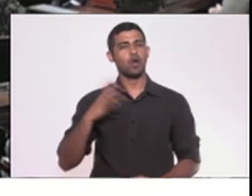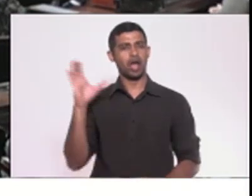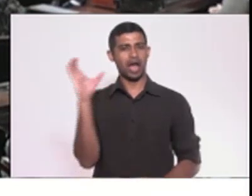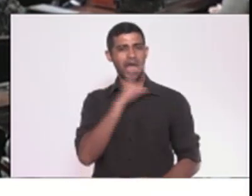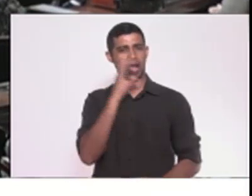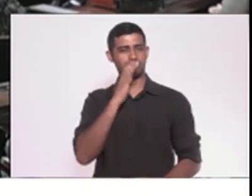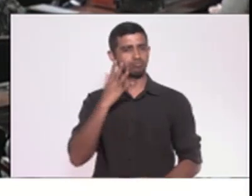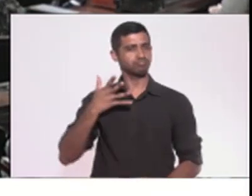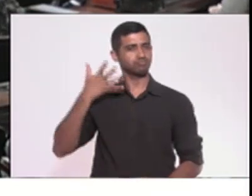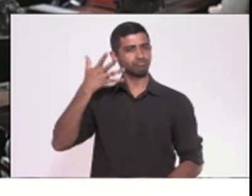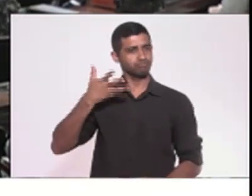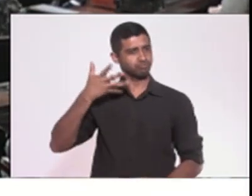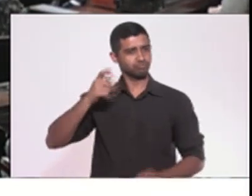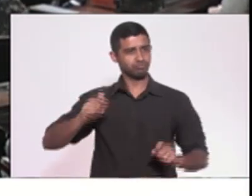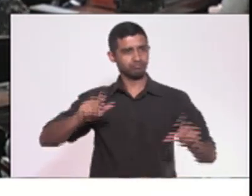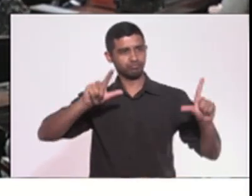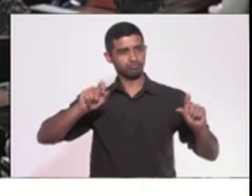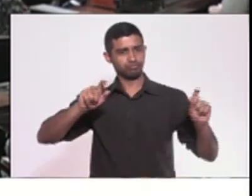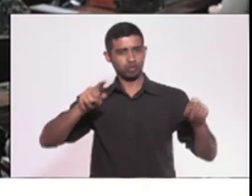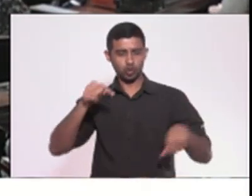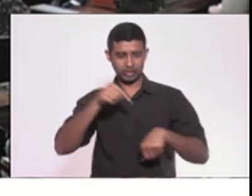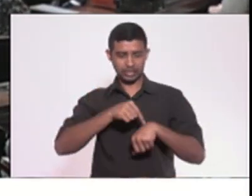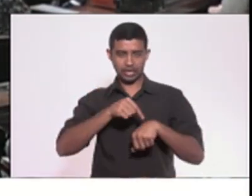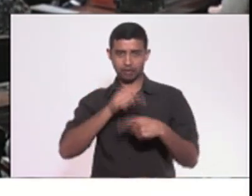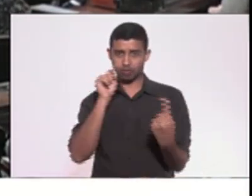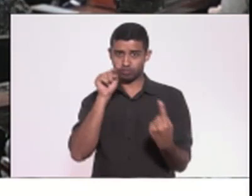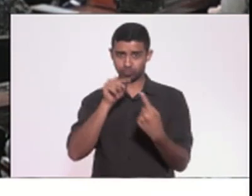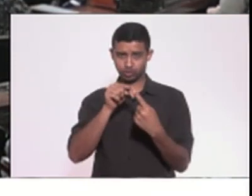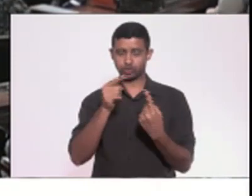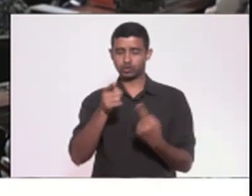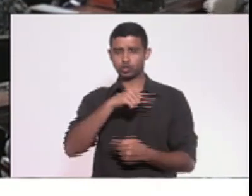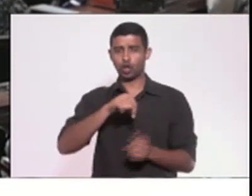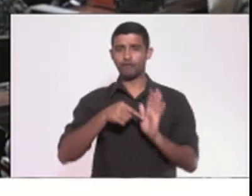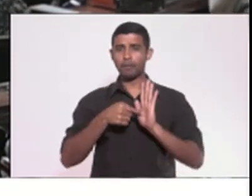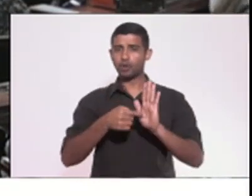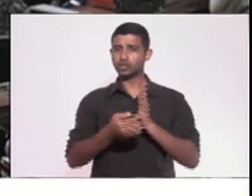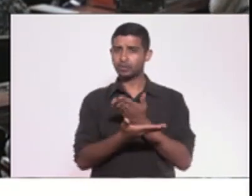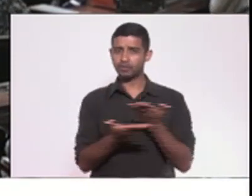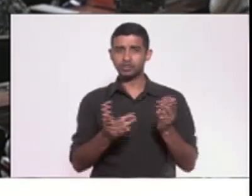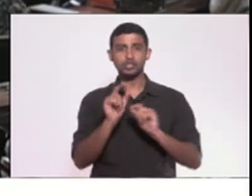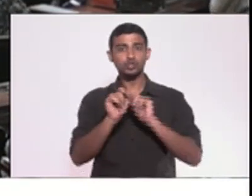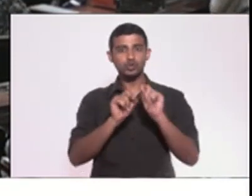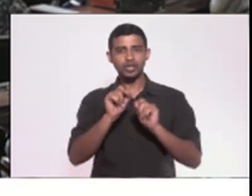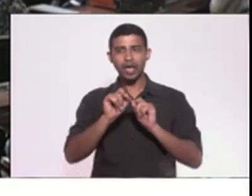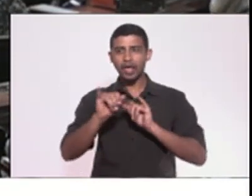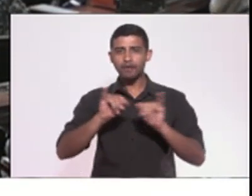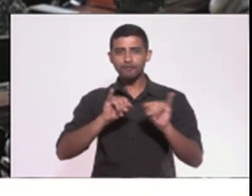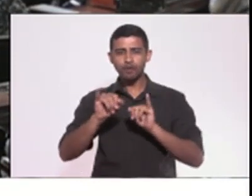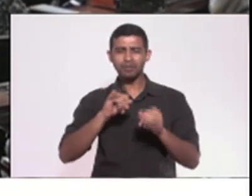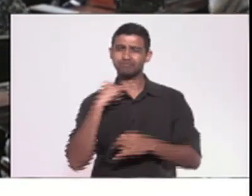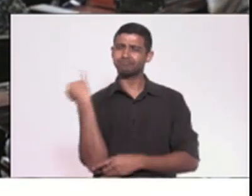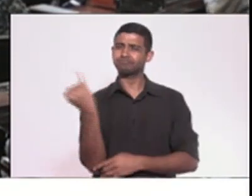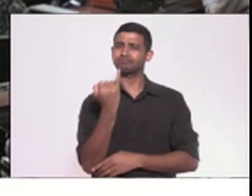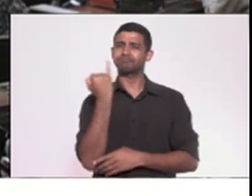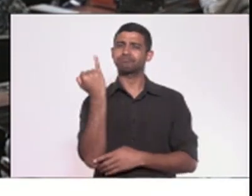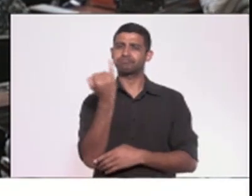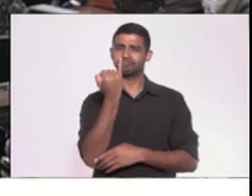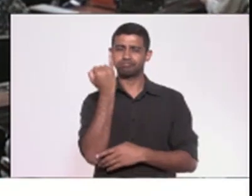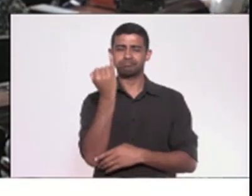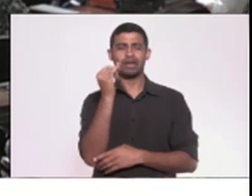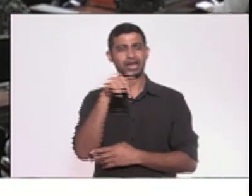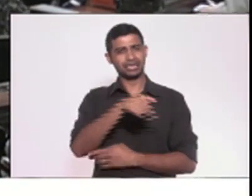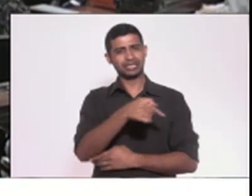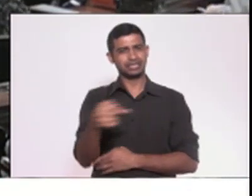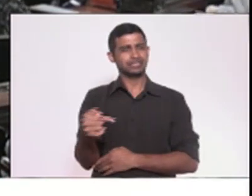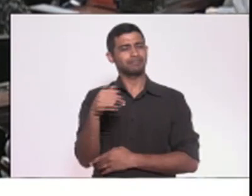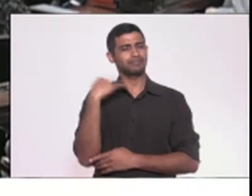apresentação, né, o nosso tempo aqui é bem objetivo e o que a gente traz para vocês são informações relevantes nessa semana